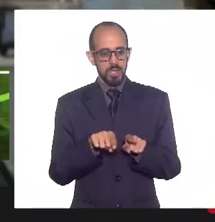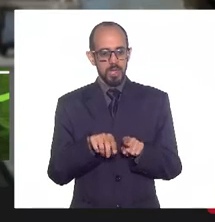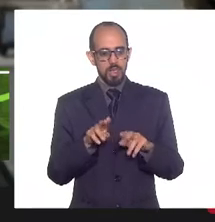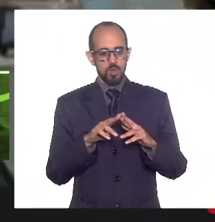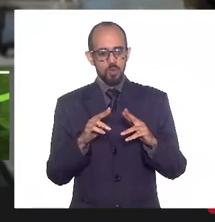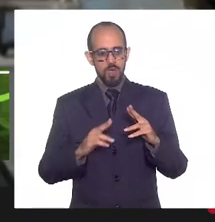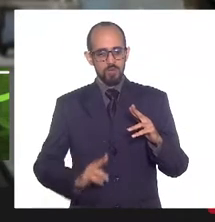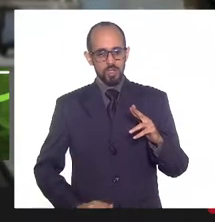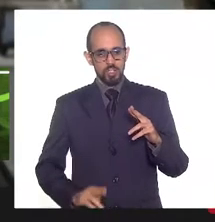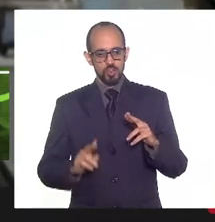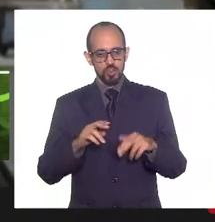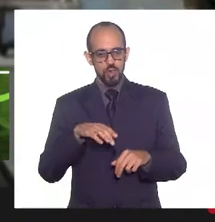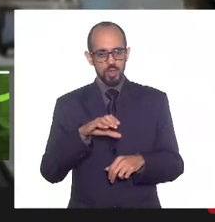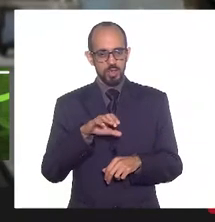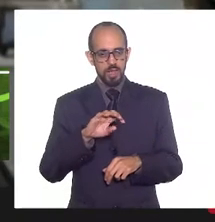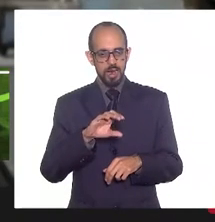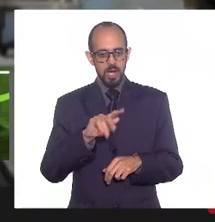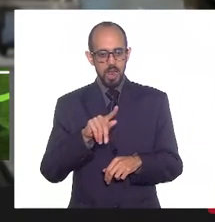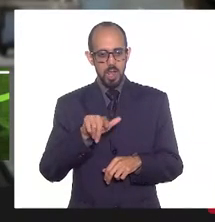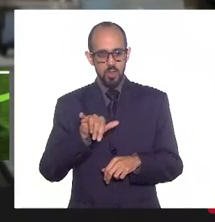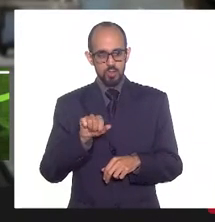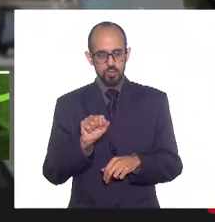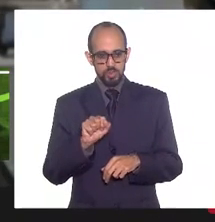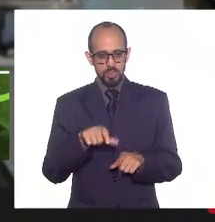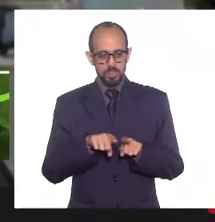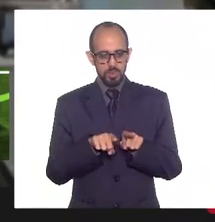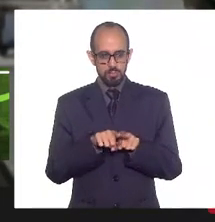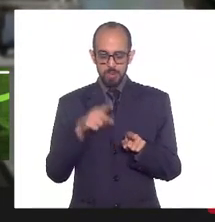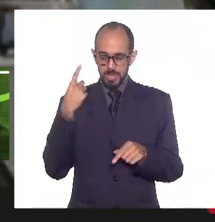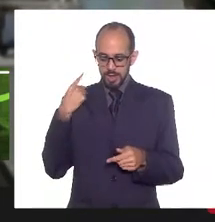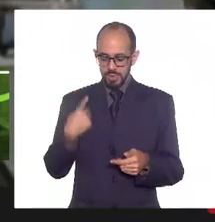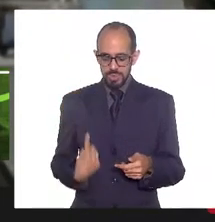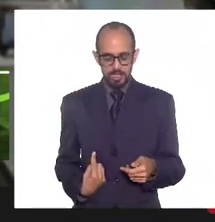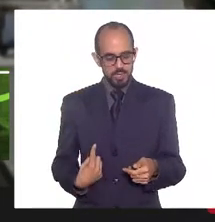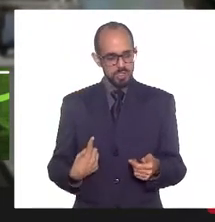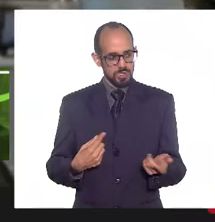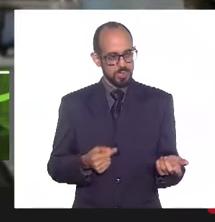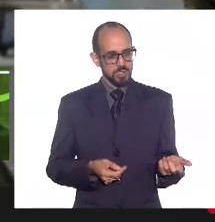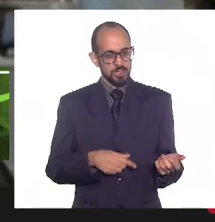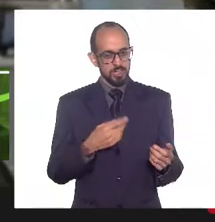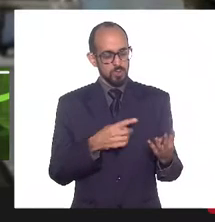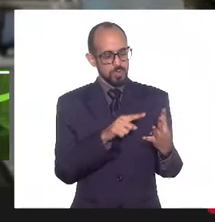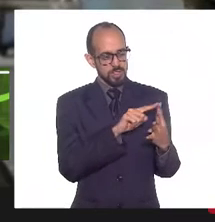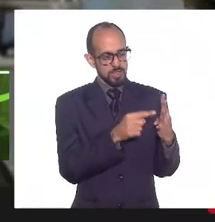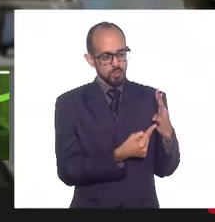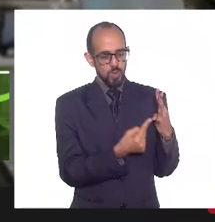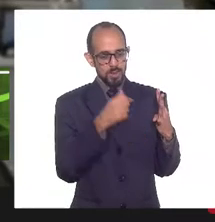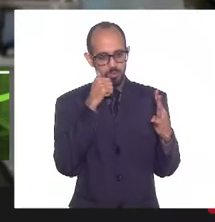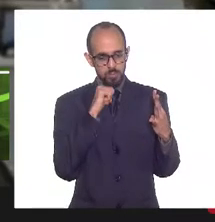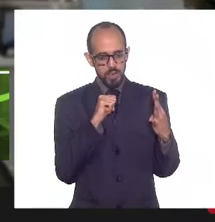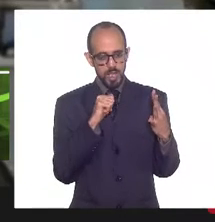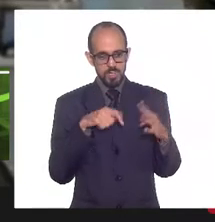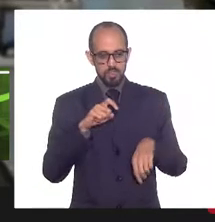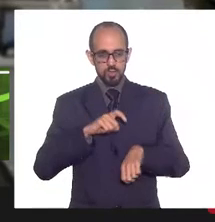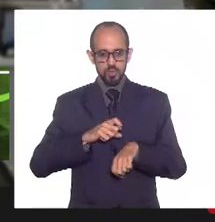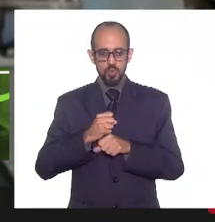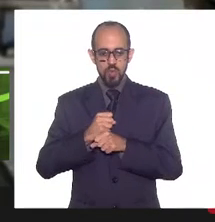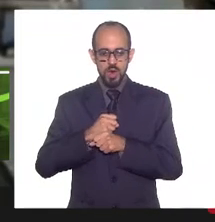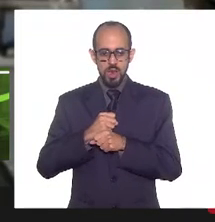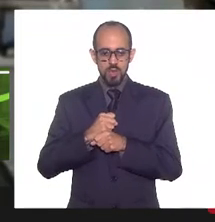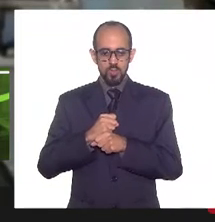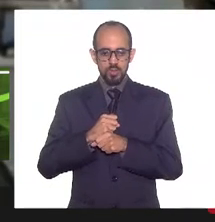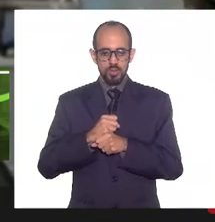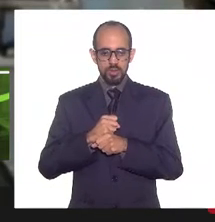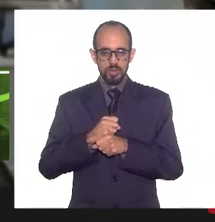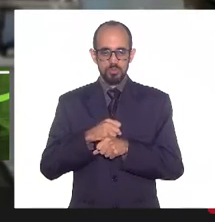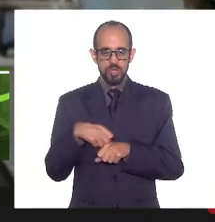a centenária UFRJ e Dani Monteiro em nome dessas quatro mulheres no ano que estamos na Universidade do Estado